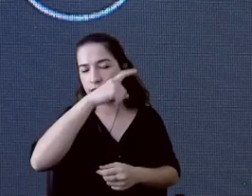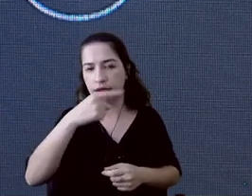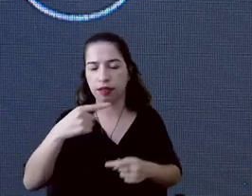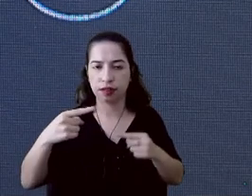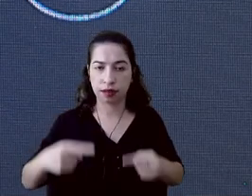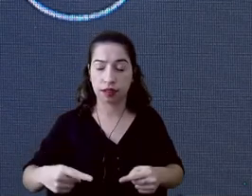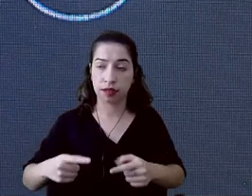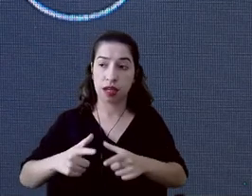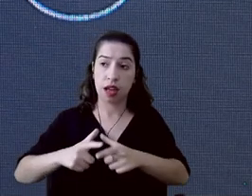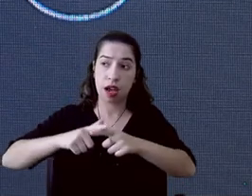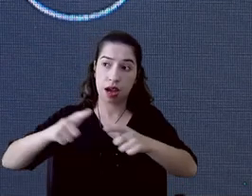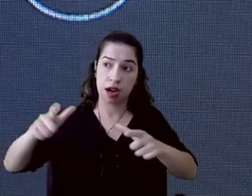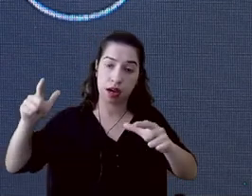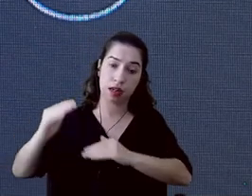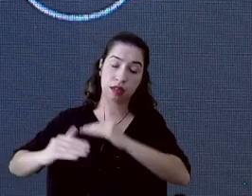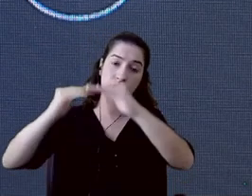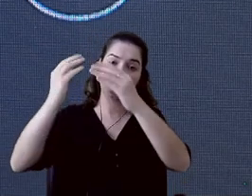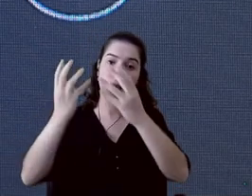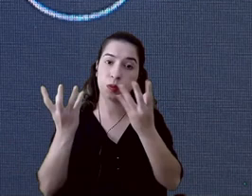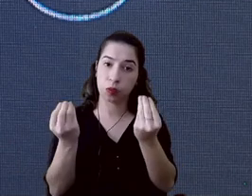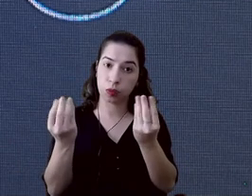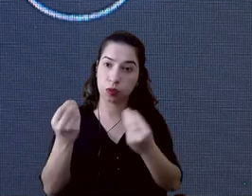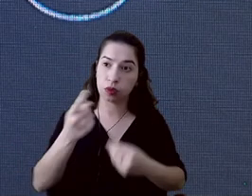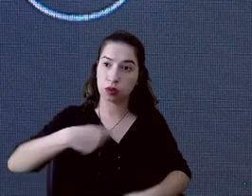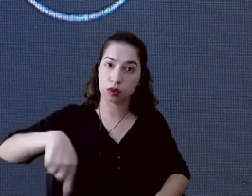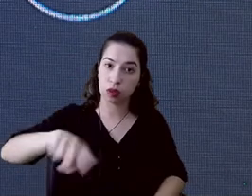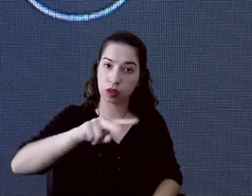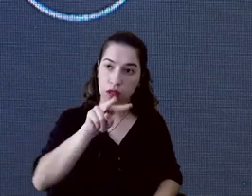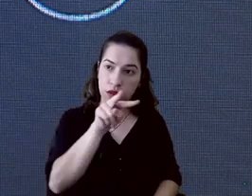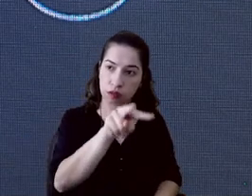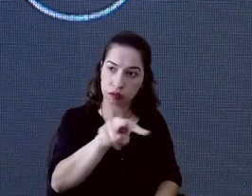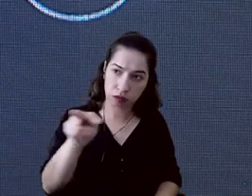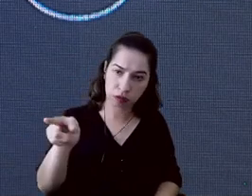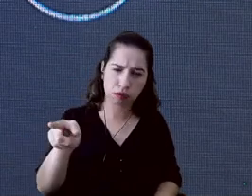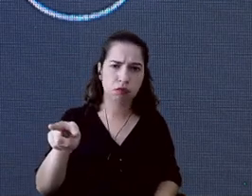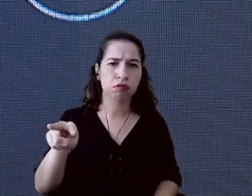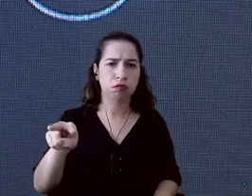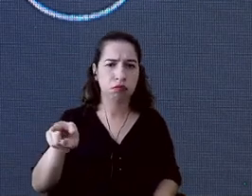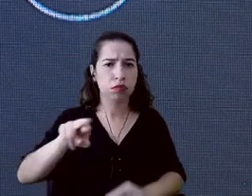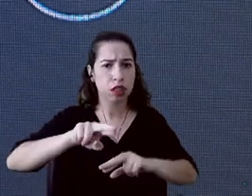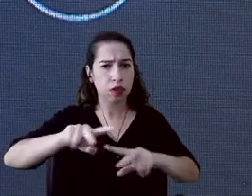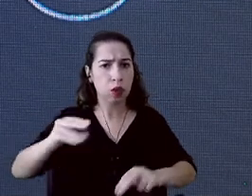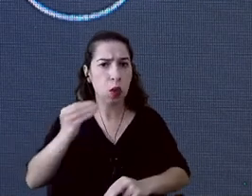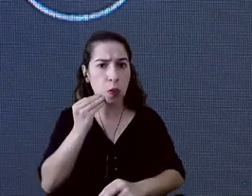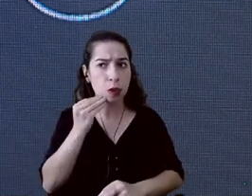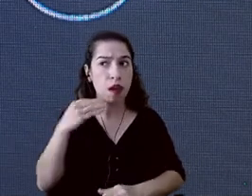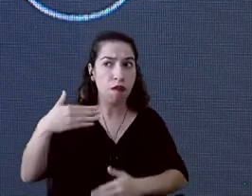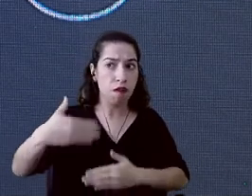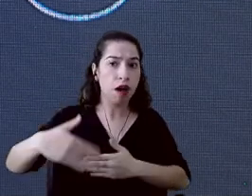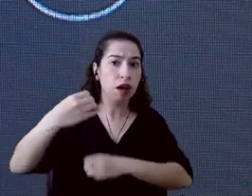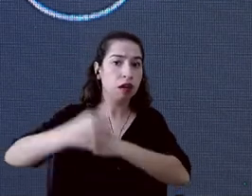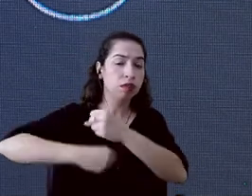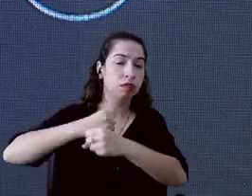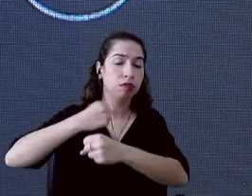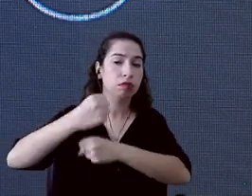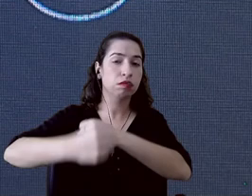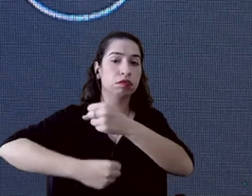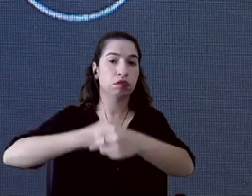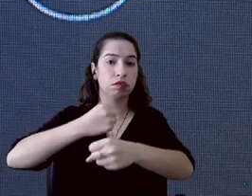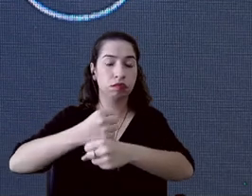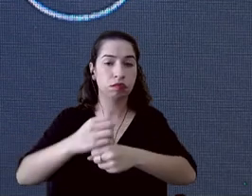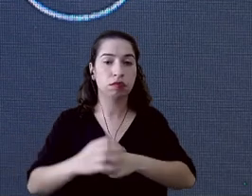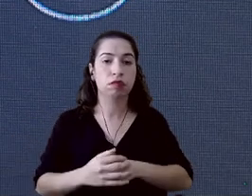vê grandes oportunidades aí nos próximos anos então nessa dimensão